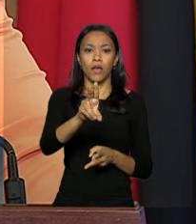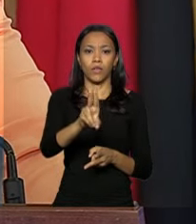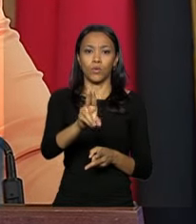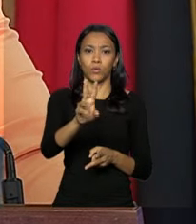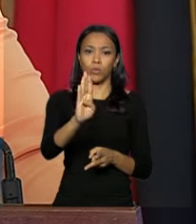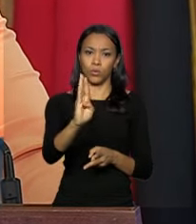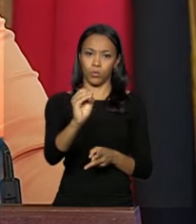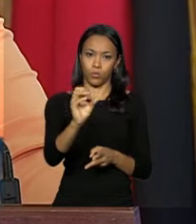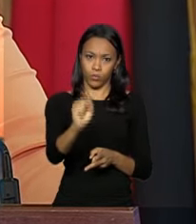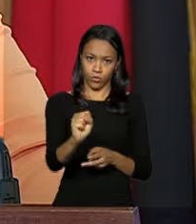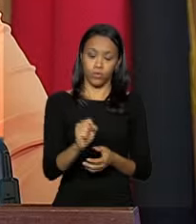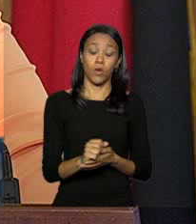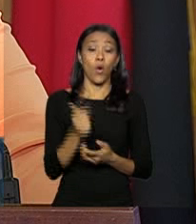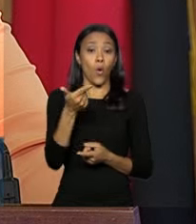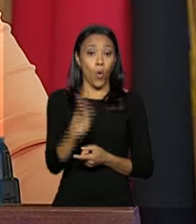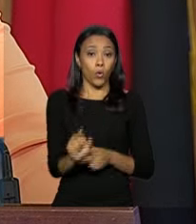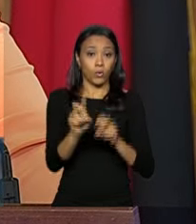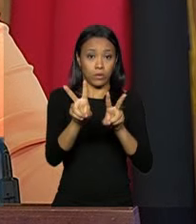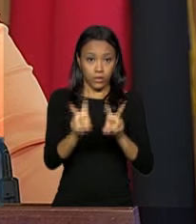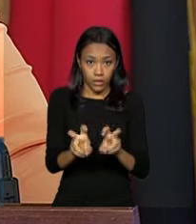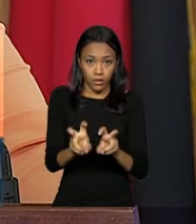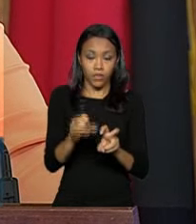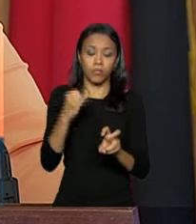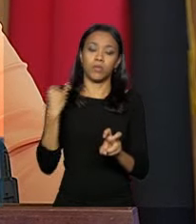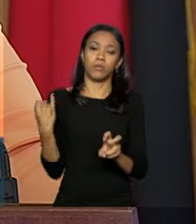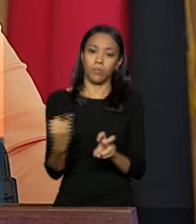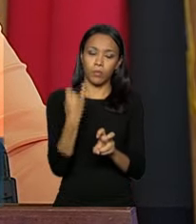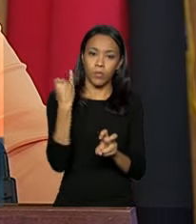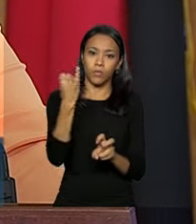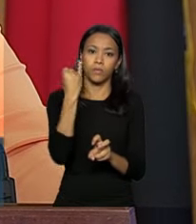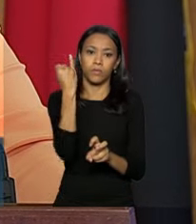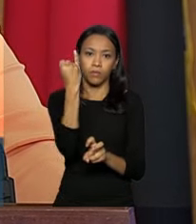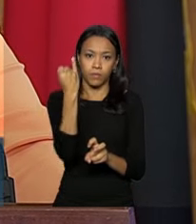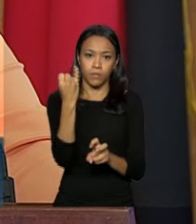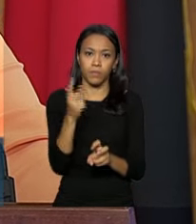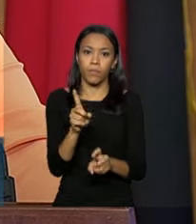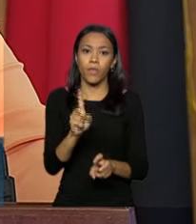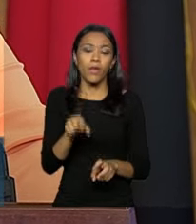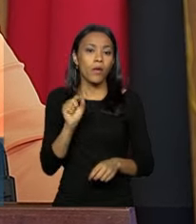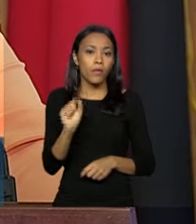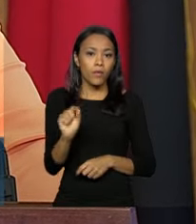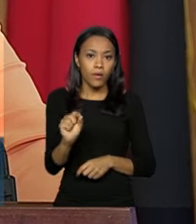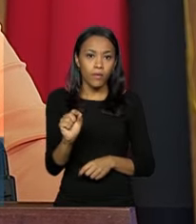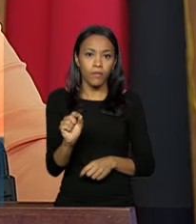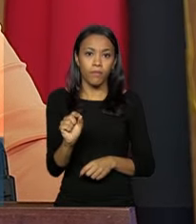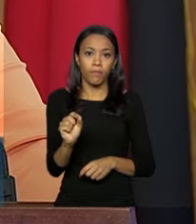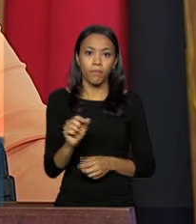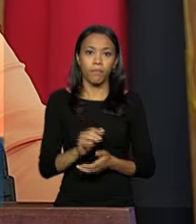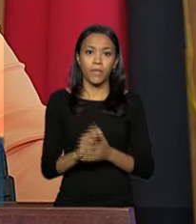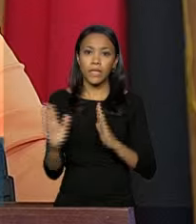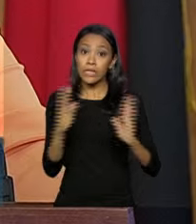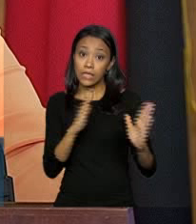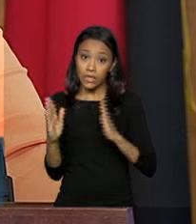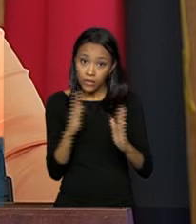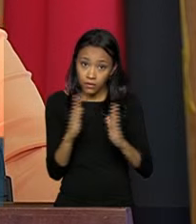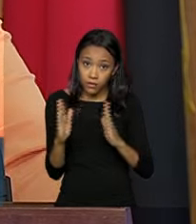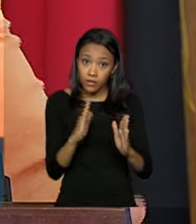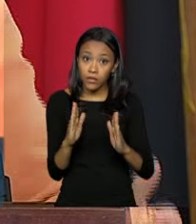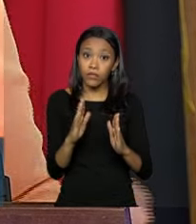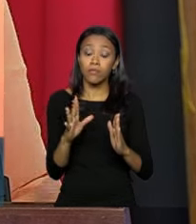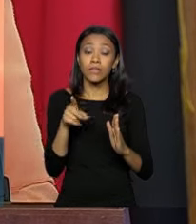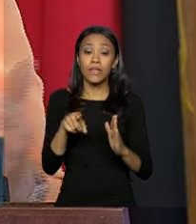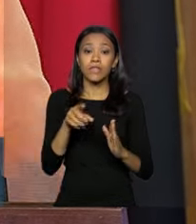Outro tema que é de grande importância é a transição energética, por assim